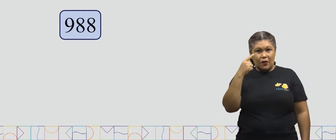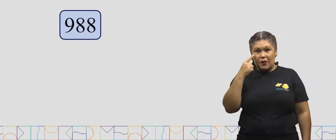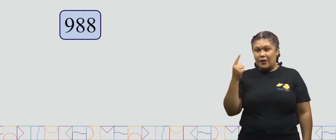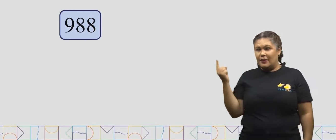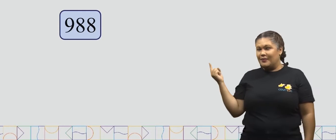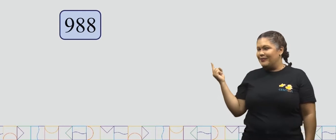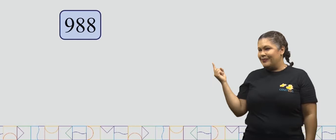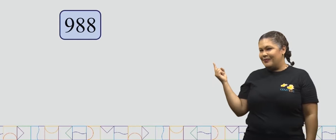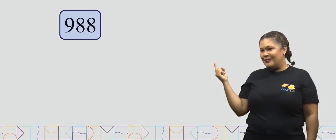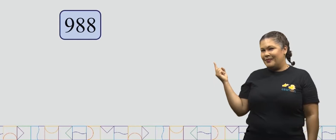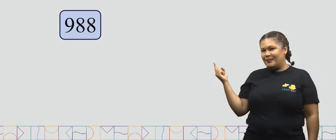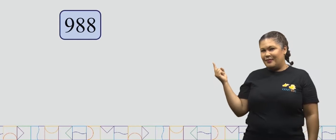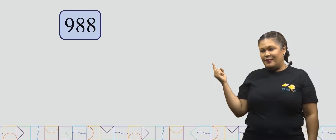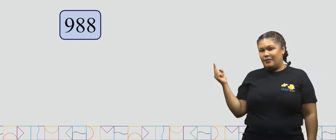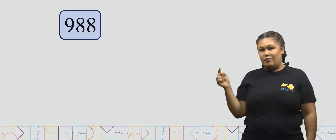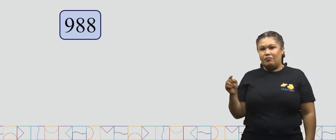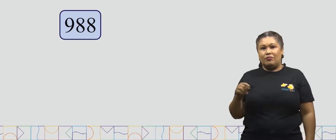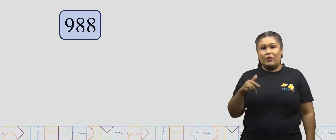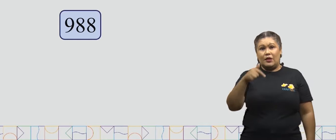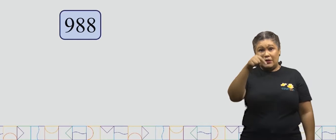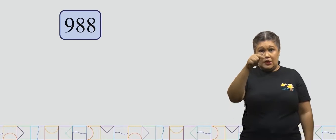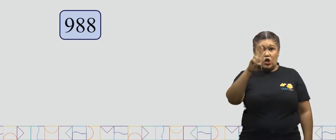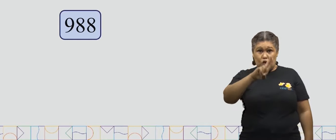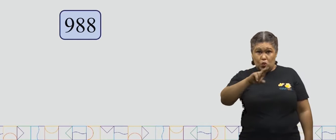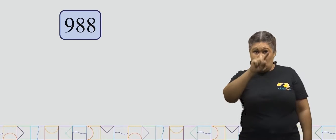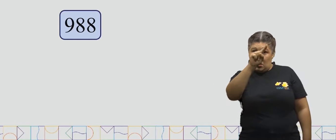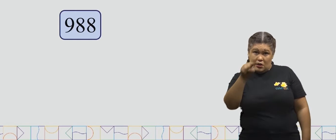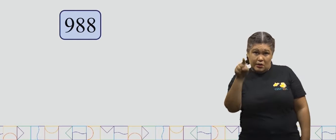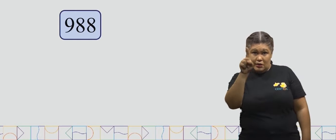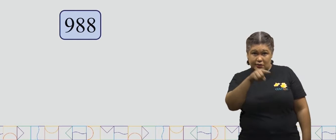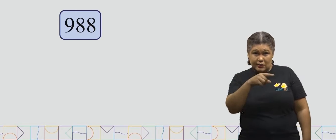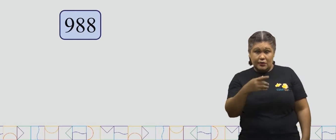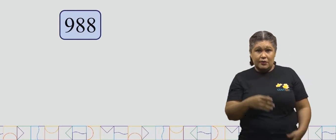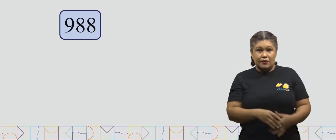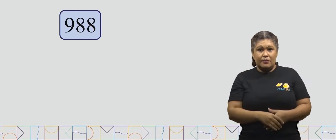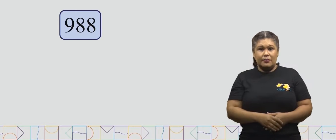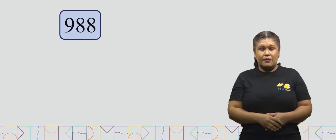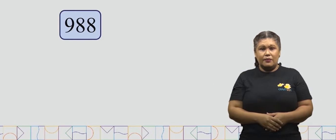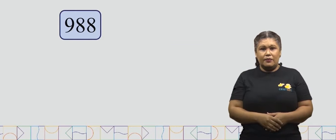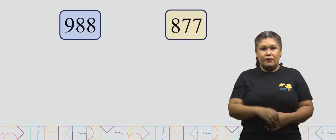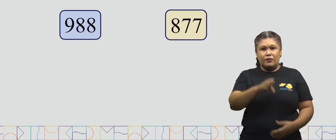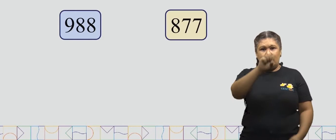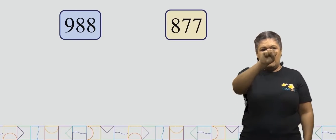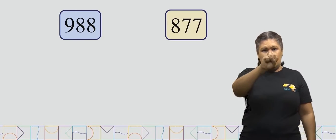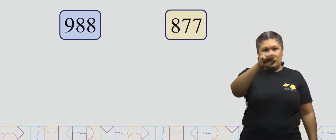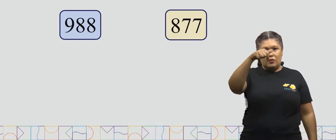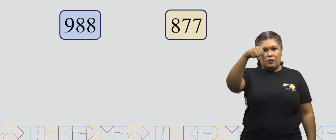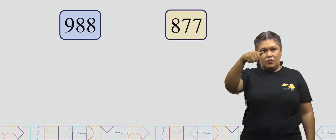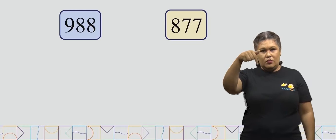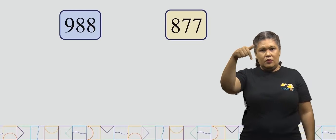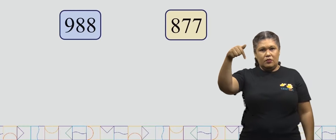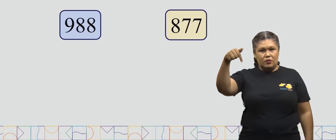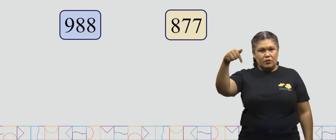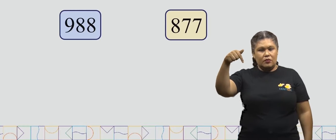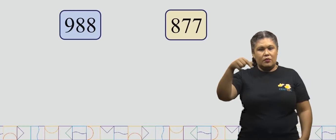Ainda temos outro 7. Vamos riscar também, formando assim o número